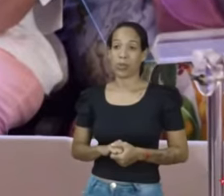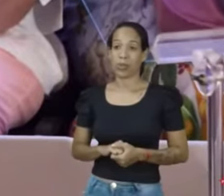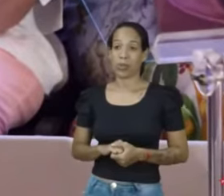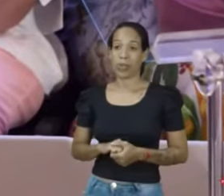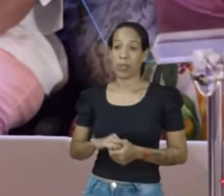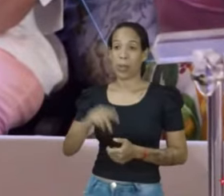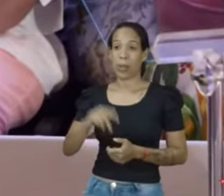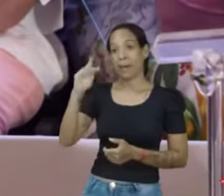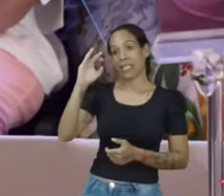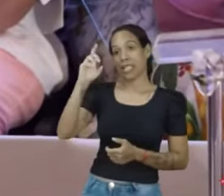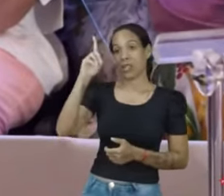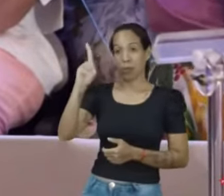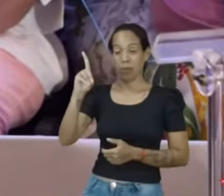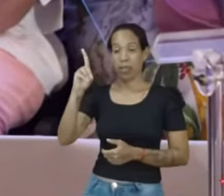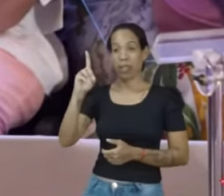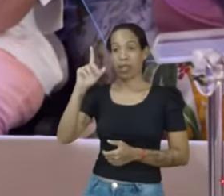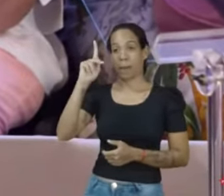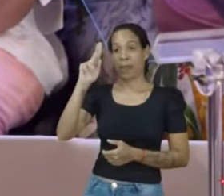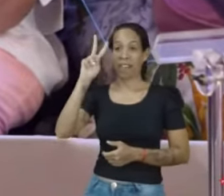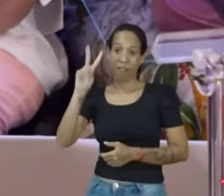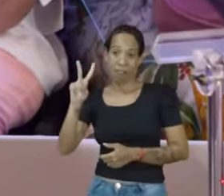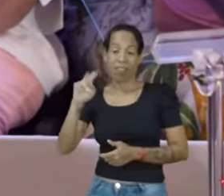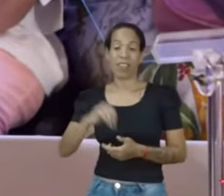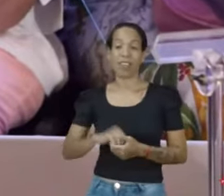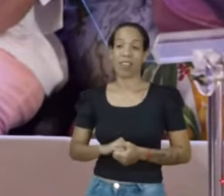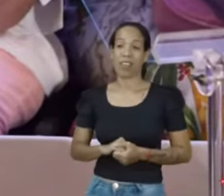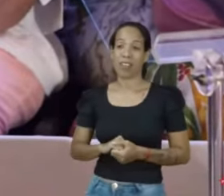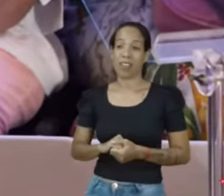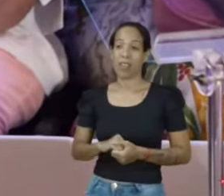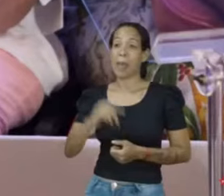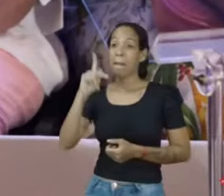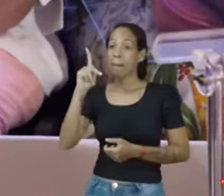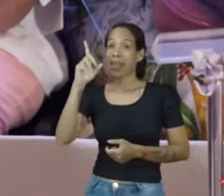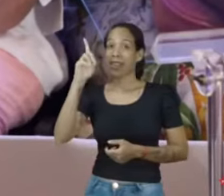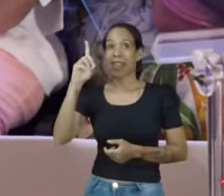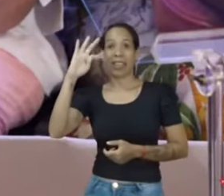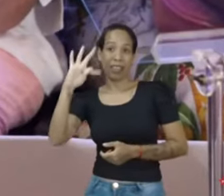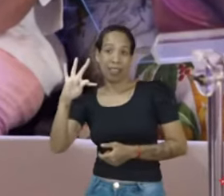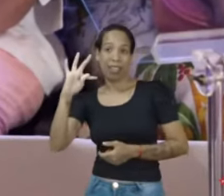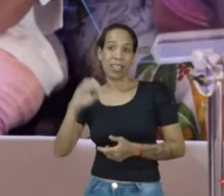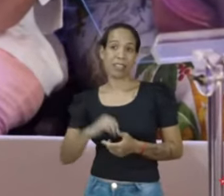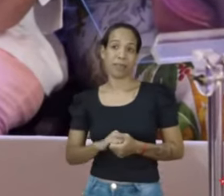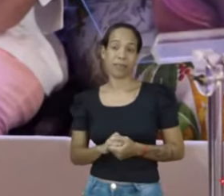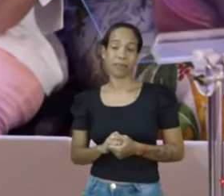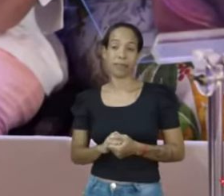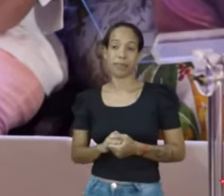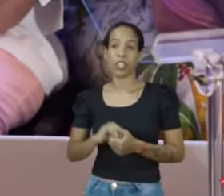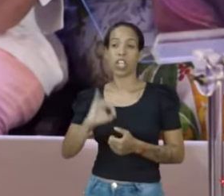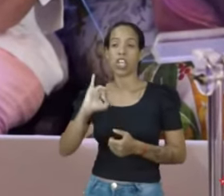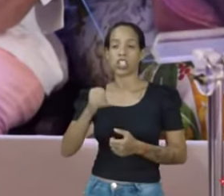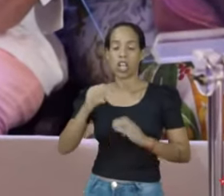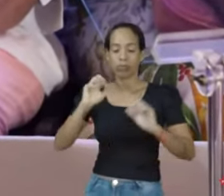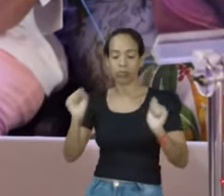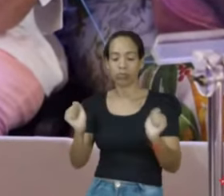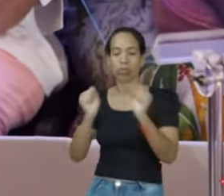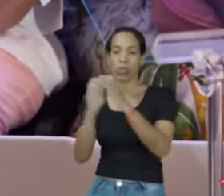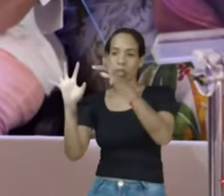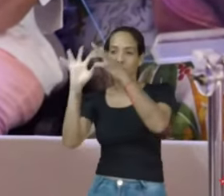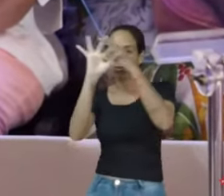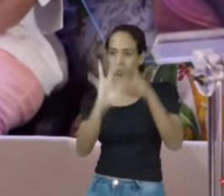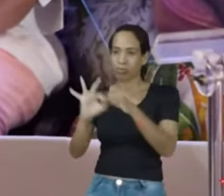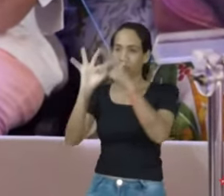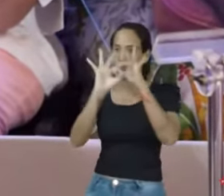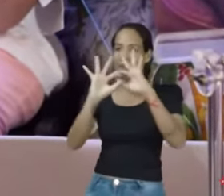do PCdoB, do PV, do PDT, que já integram a nossa